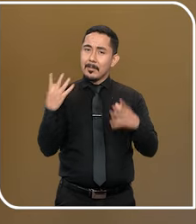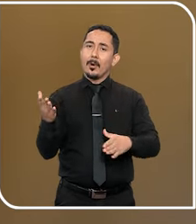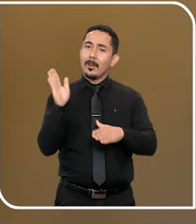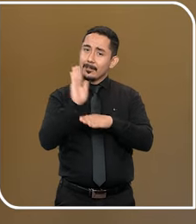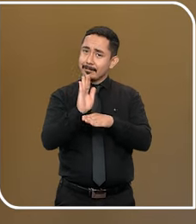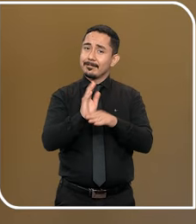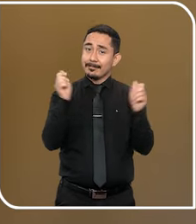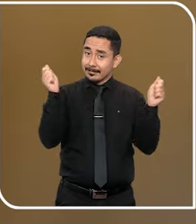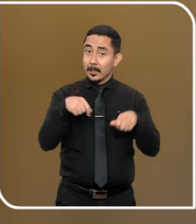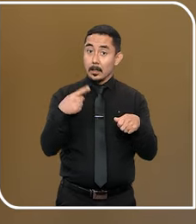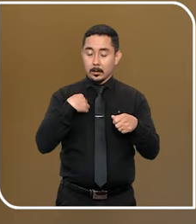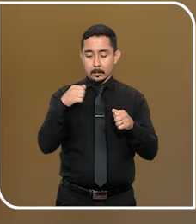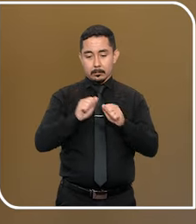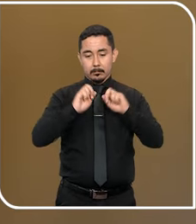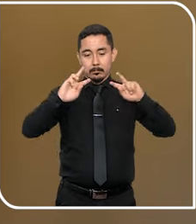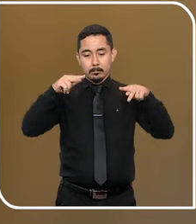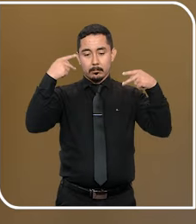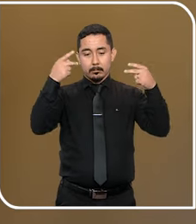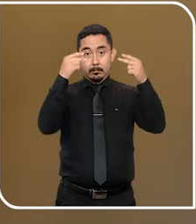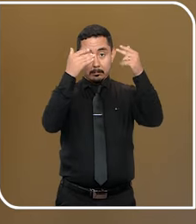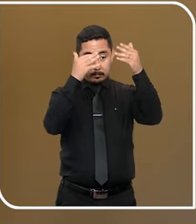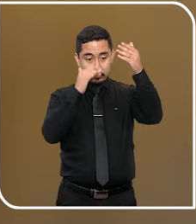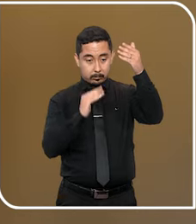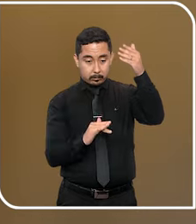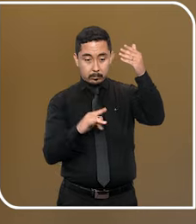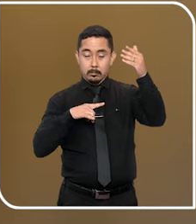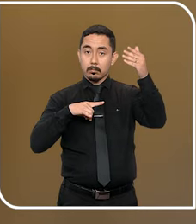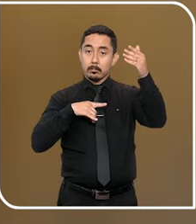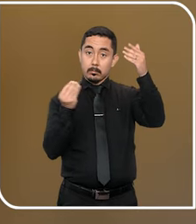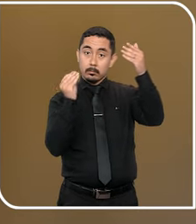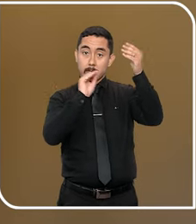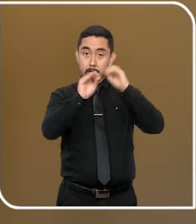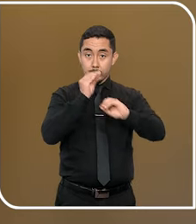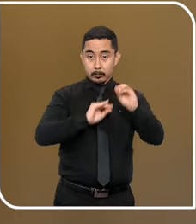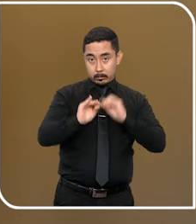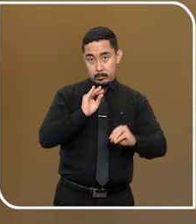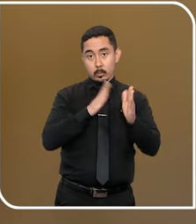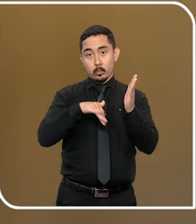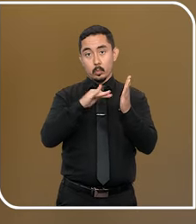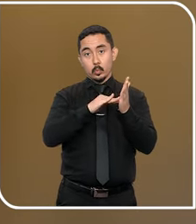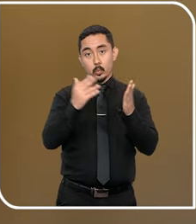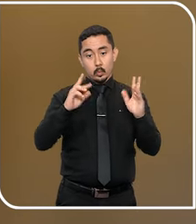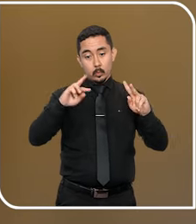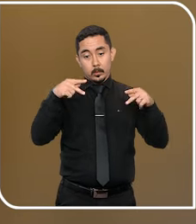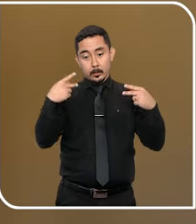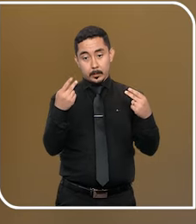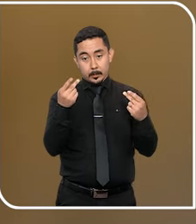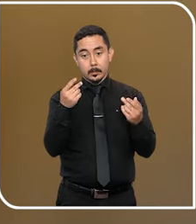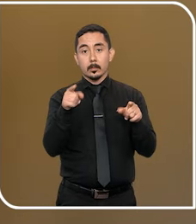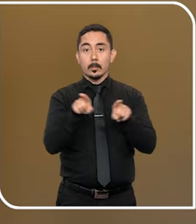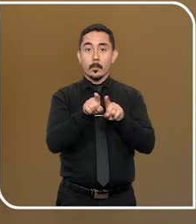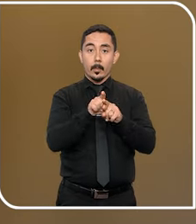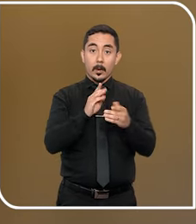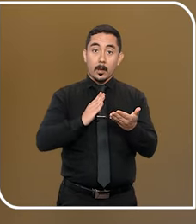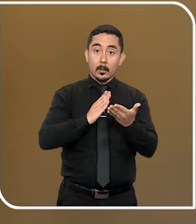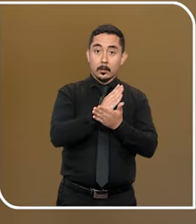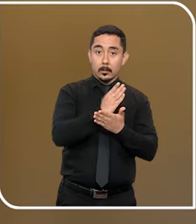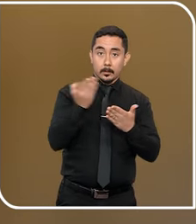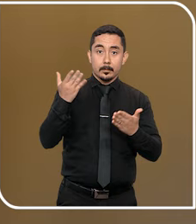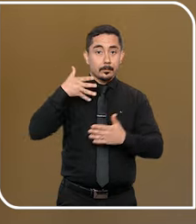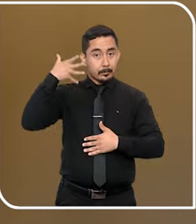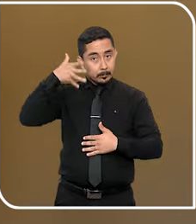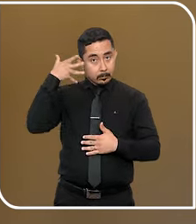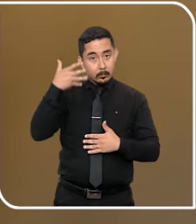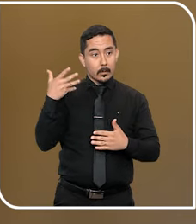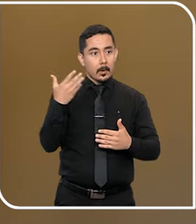utilidade então vou deixar aqui no chat os o link de acesso a playlist do Círculo de acolhimento parental a palestra socorro